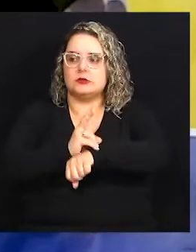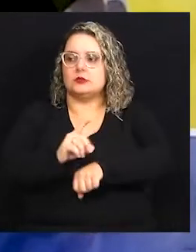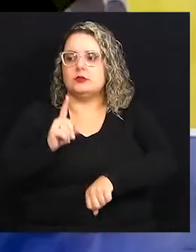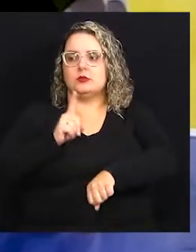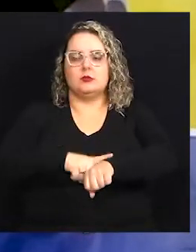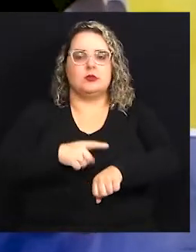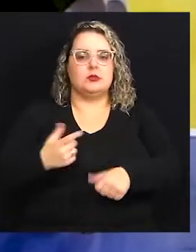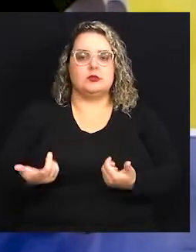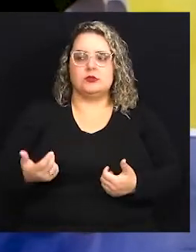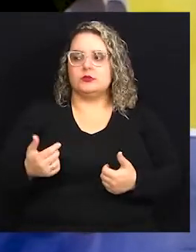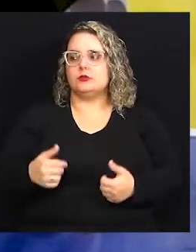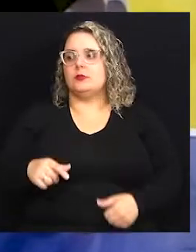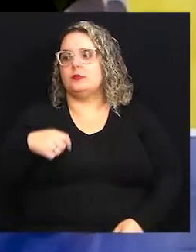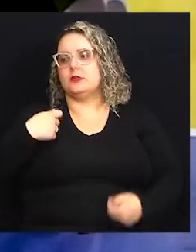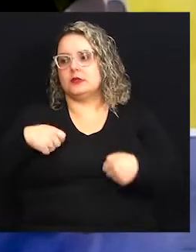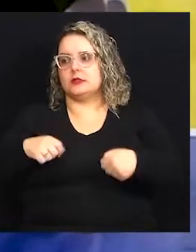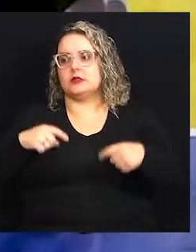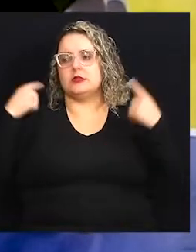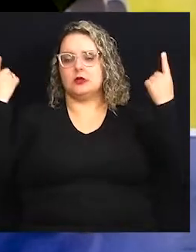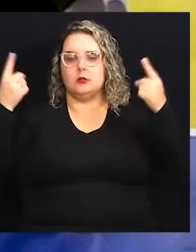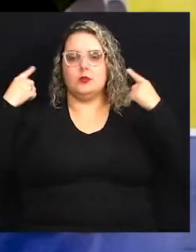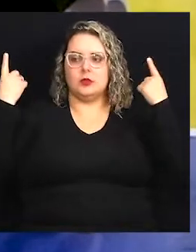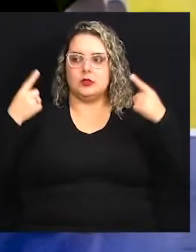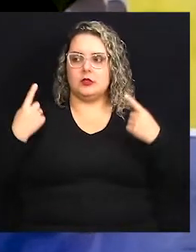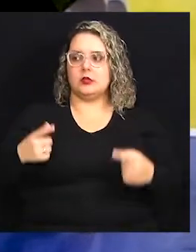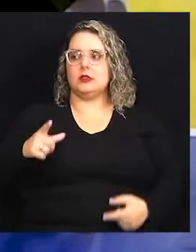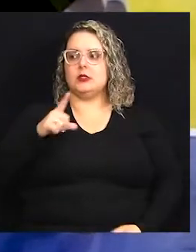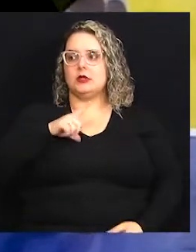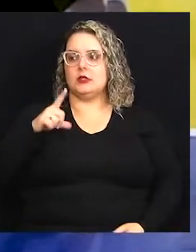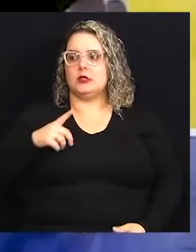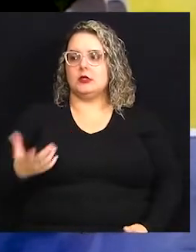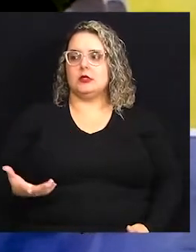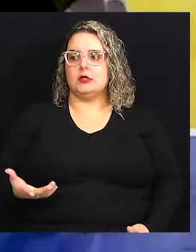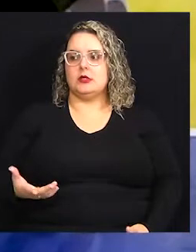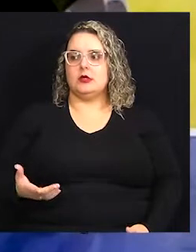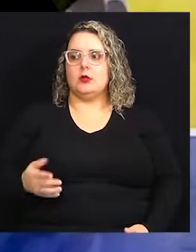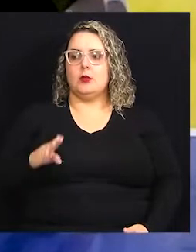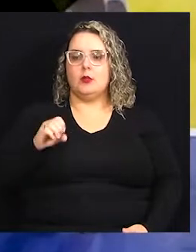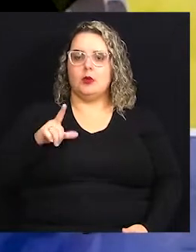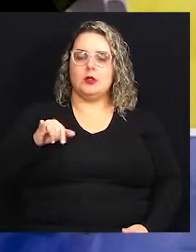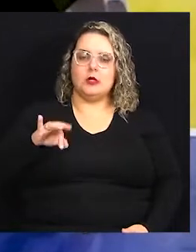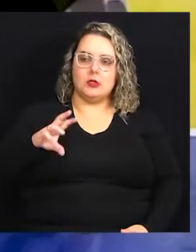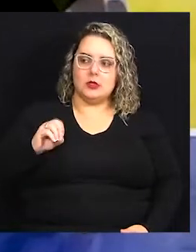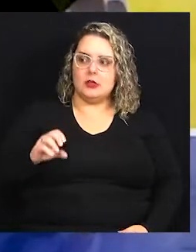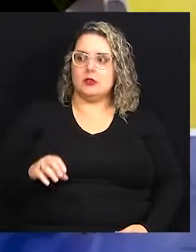jogo, tem que ter ambulância, entendeu? Tem que ter boleiros para ajudar no